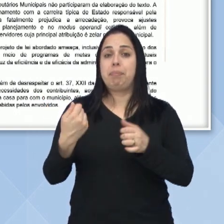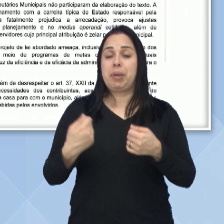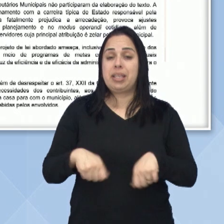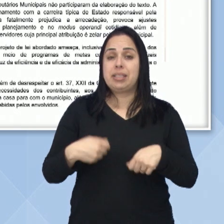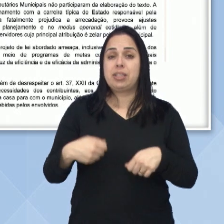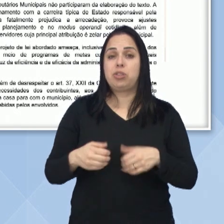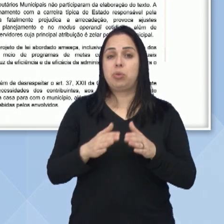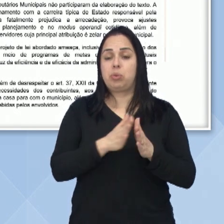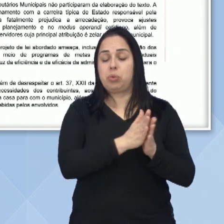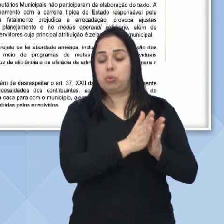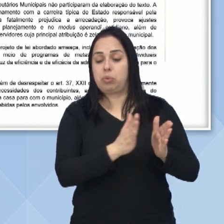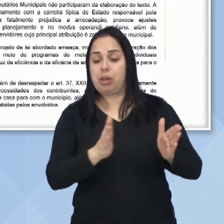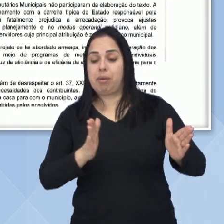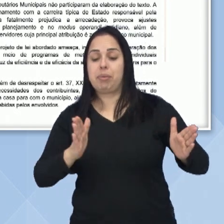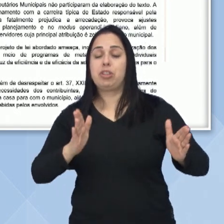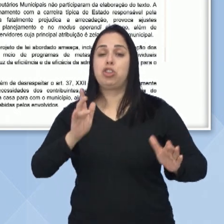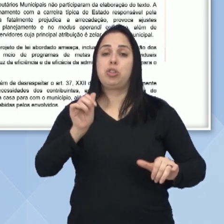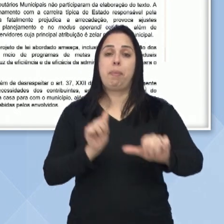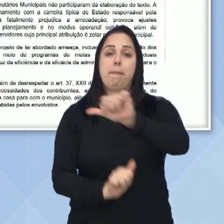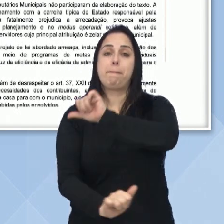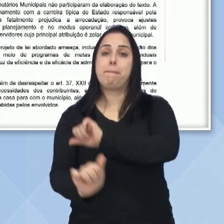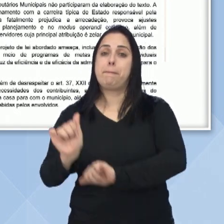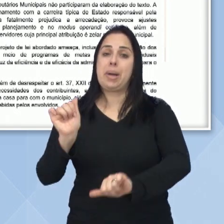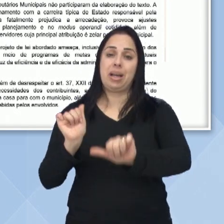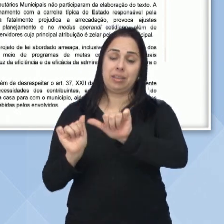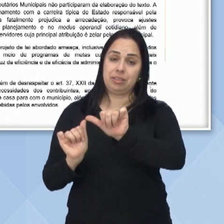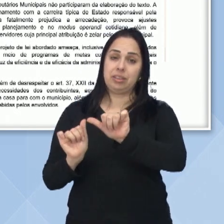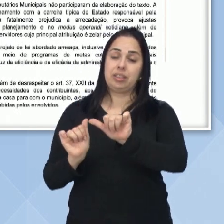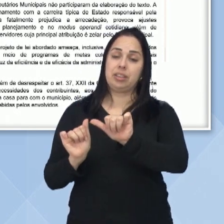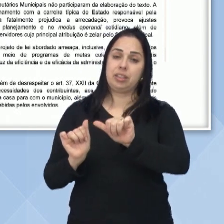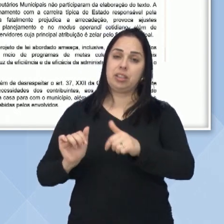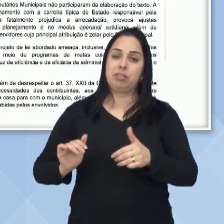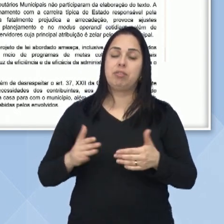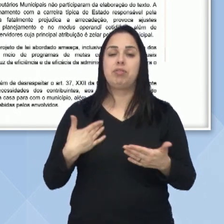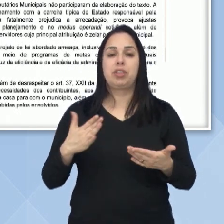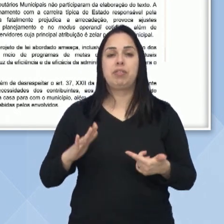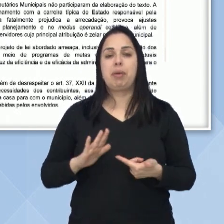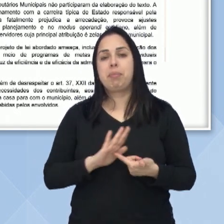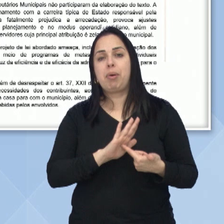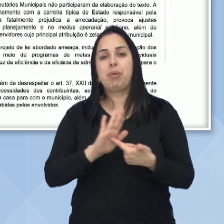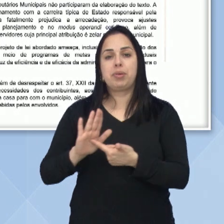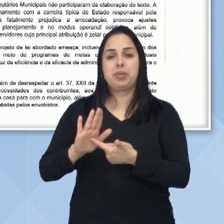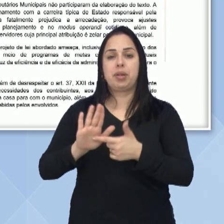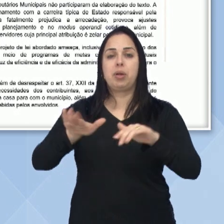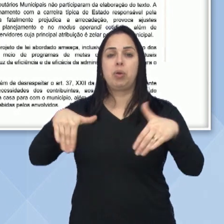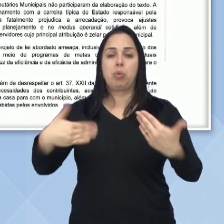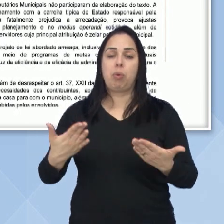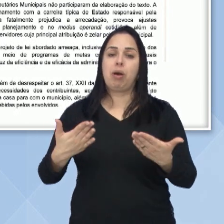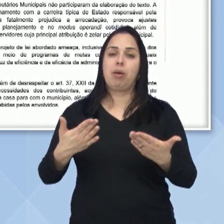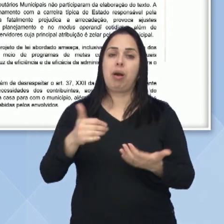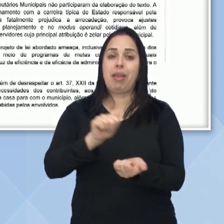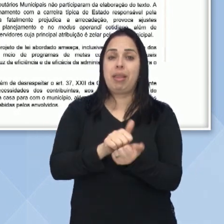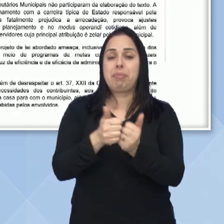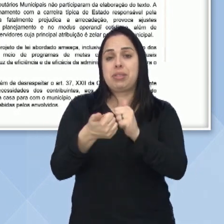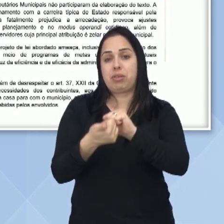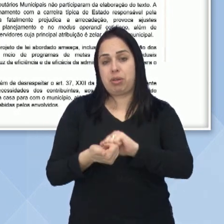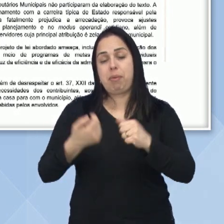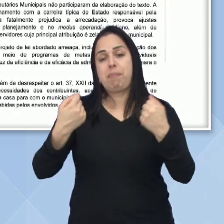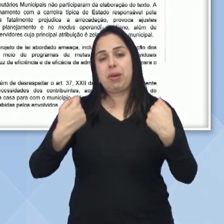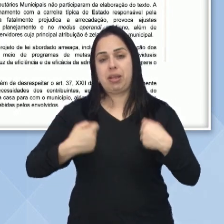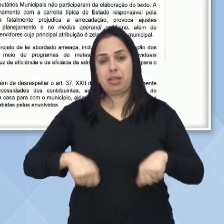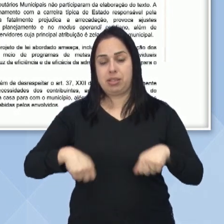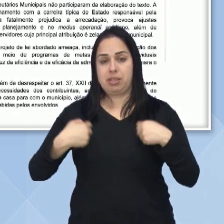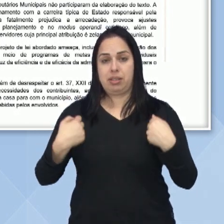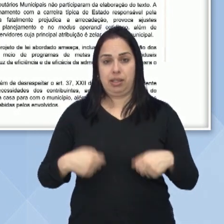de transição e o que norteará os ajustes necessários de